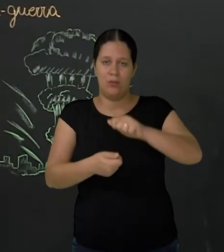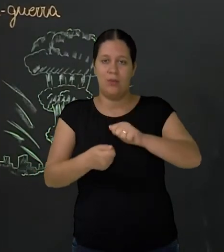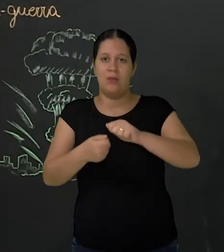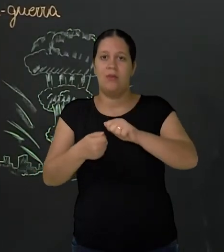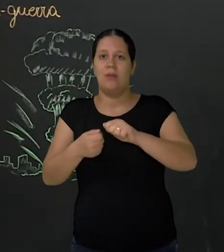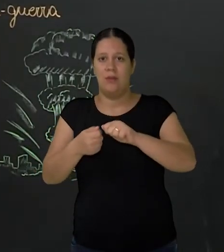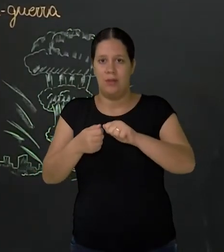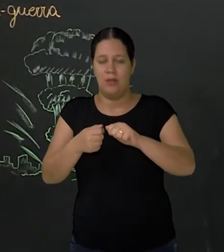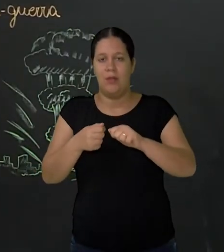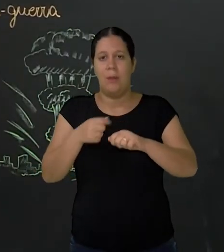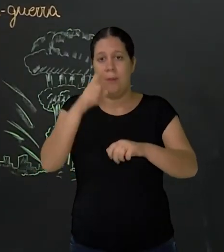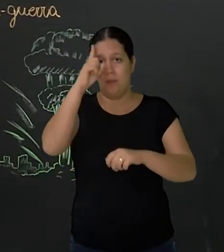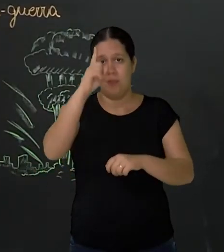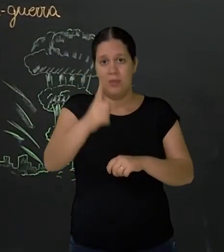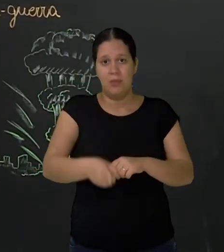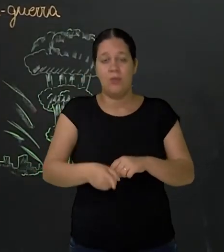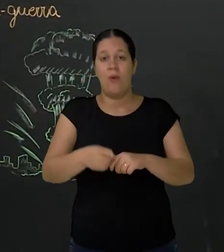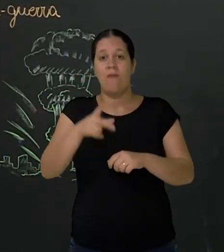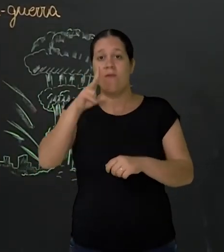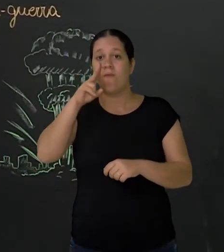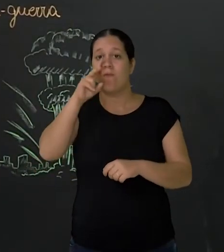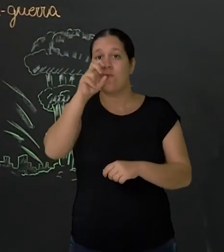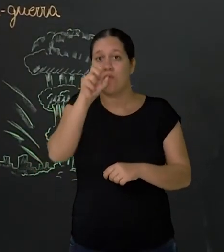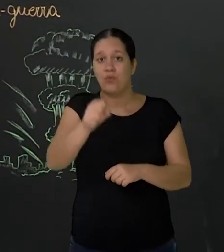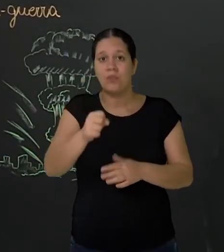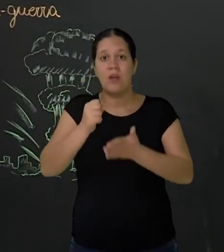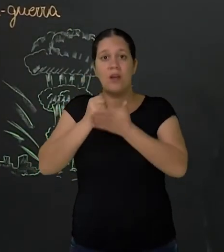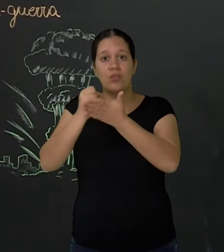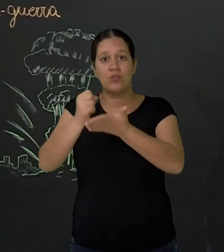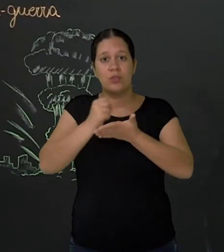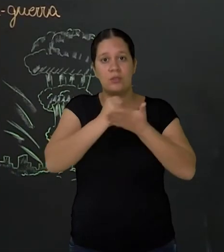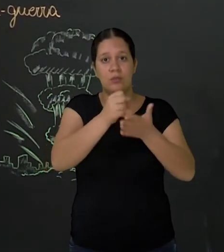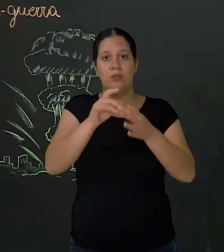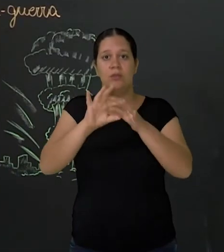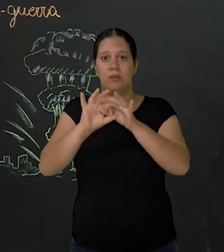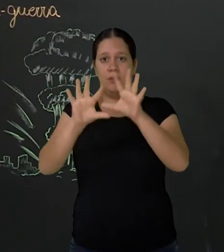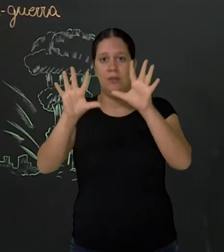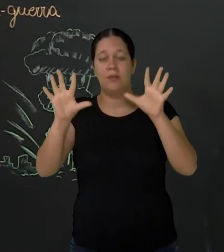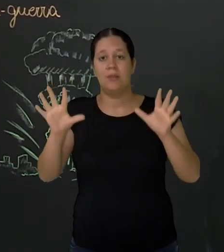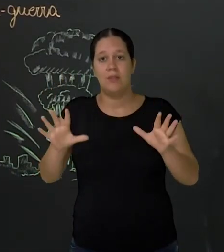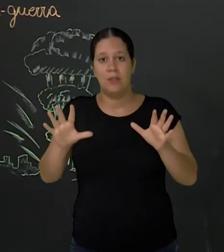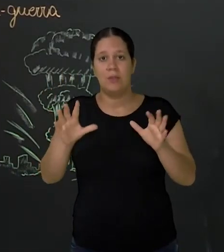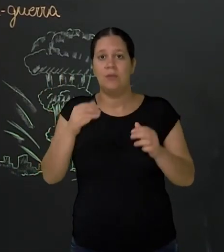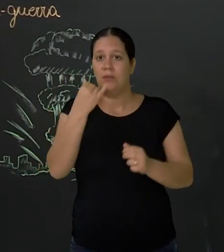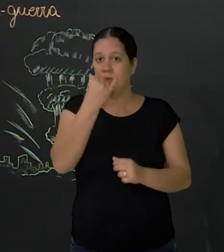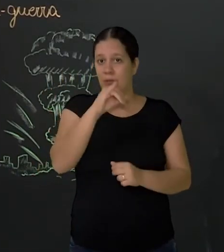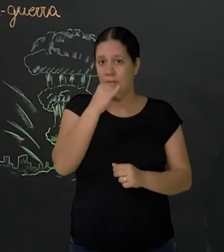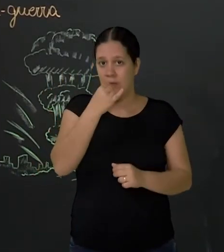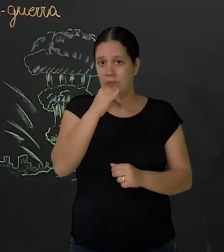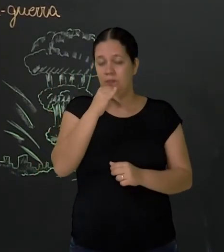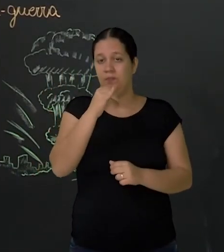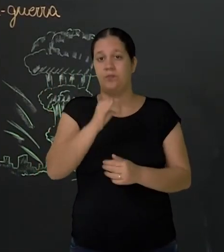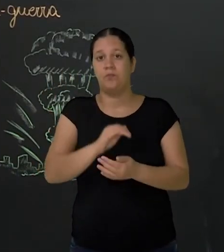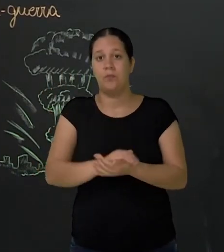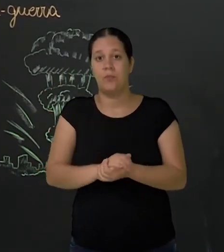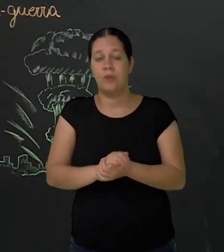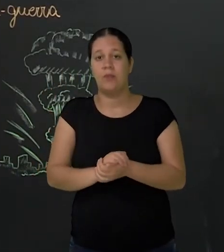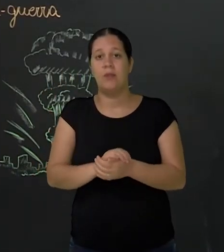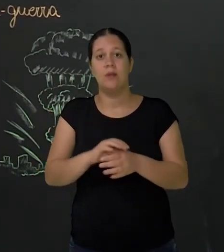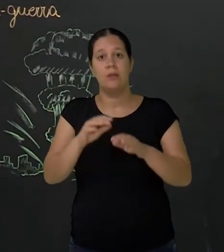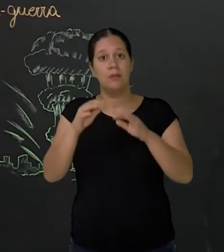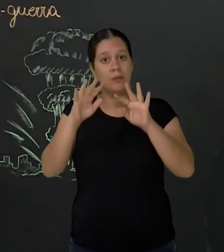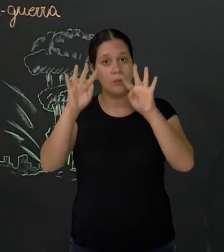aliados, enviando a Força Expedicionária Brasileira para ajudar a libertação da Itália do domínio do